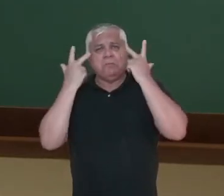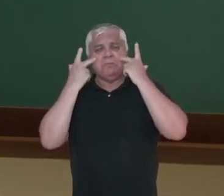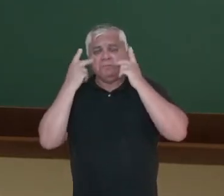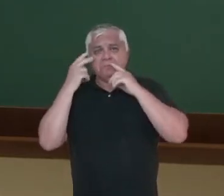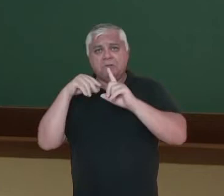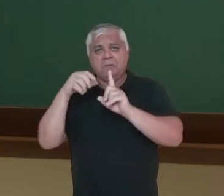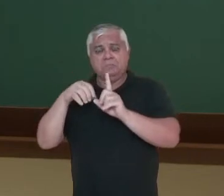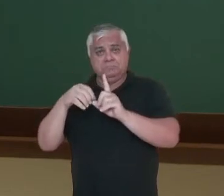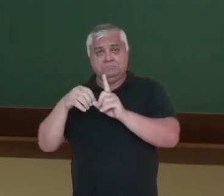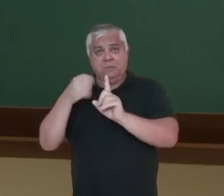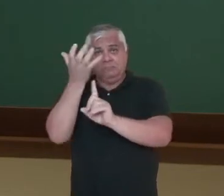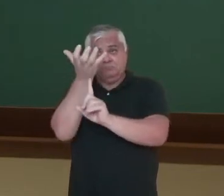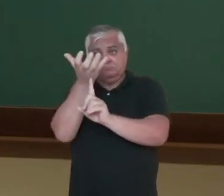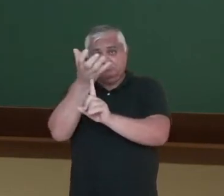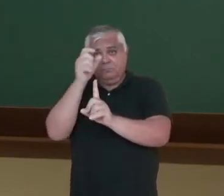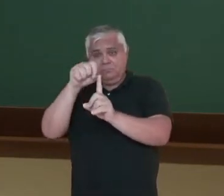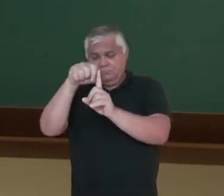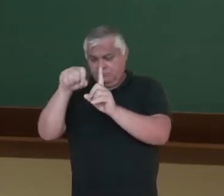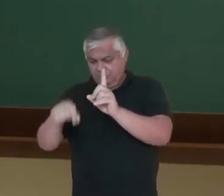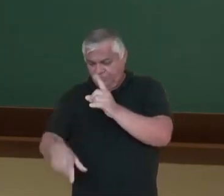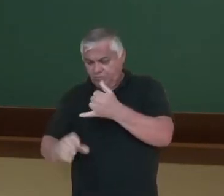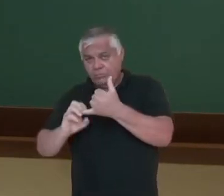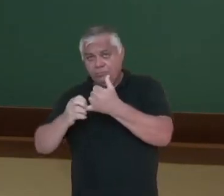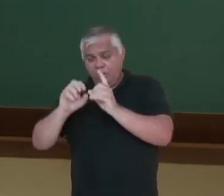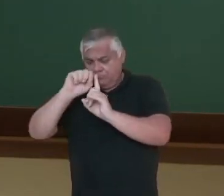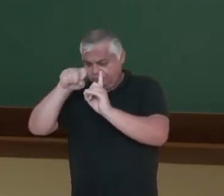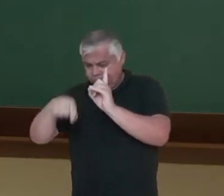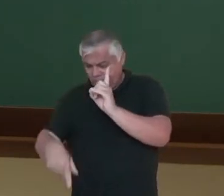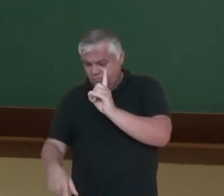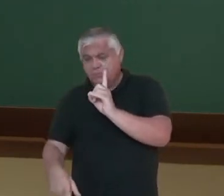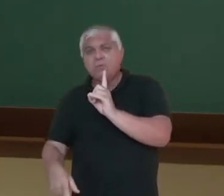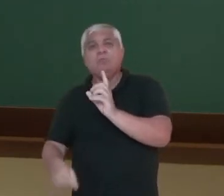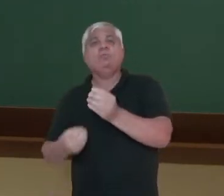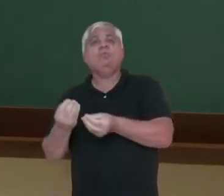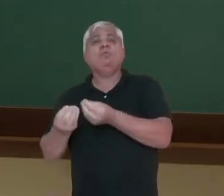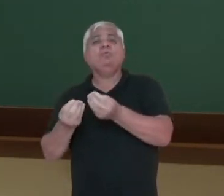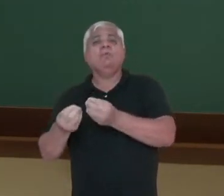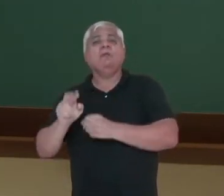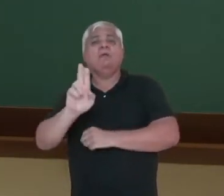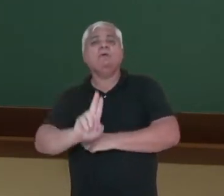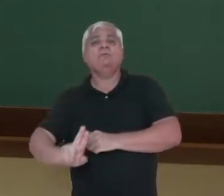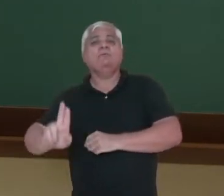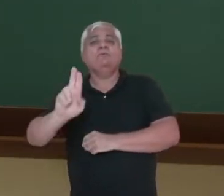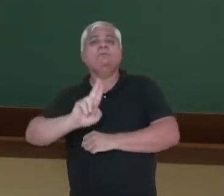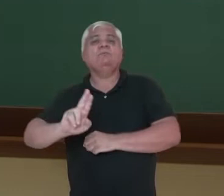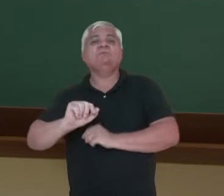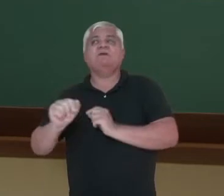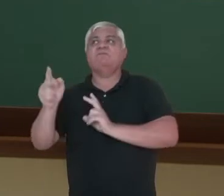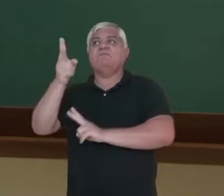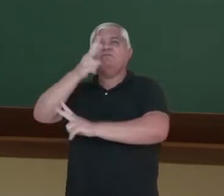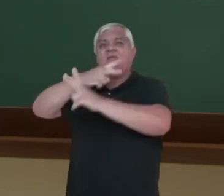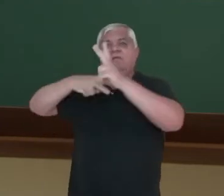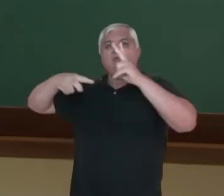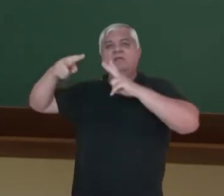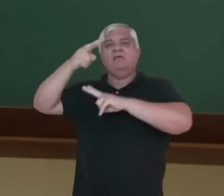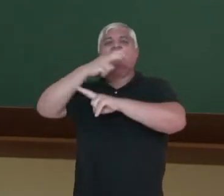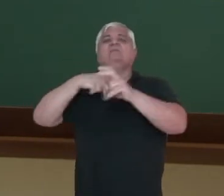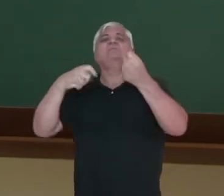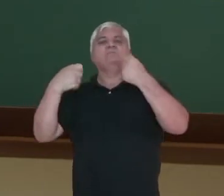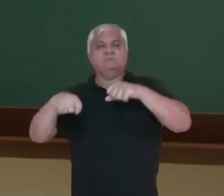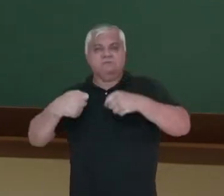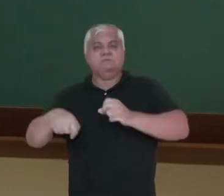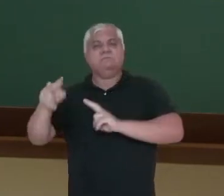outras formas de reprodução. No caso dessas plantas aqui, elas vão utilizar principalmente o vento para a sua